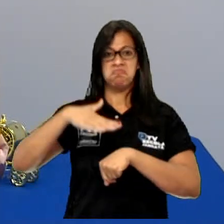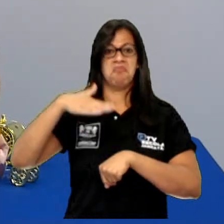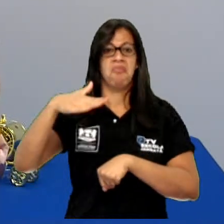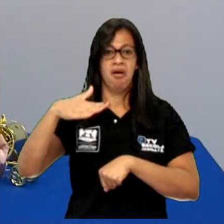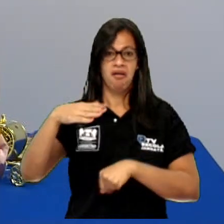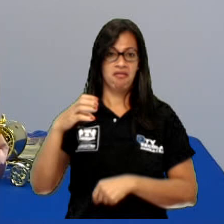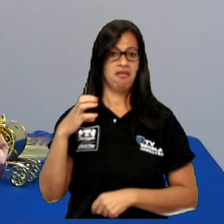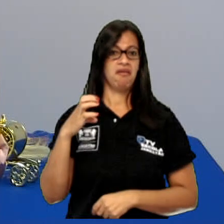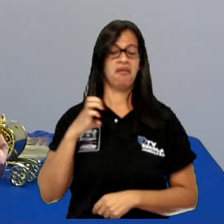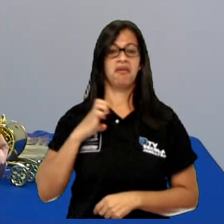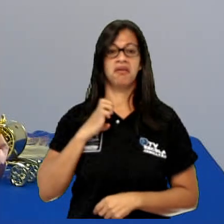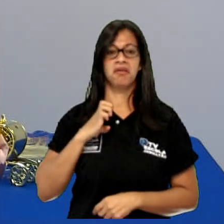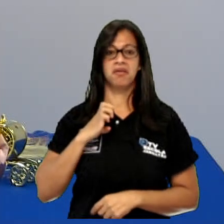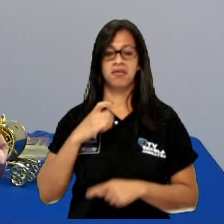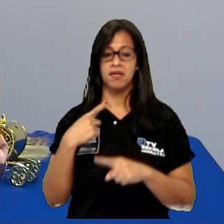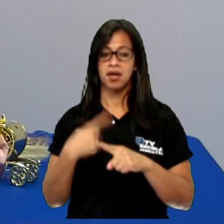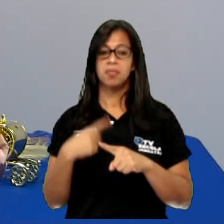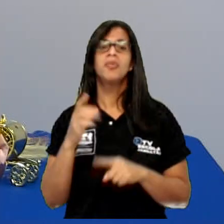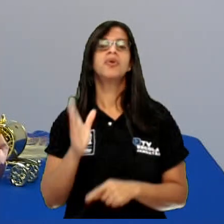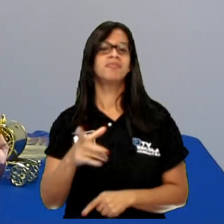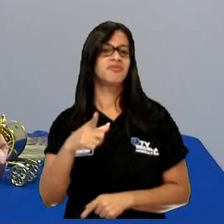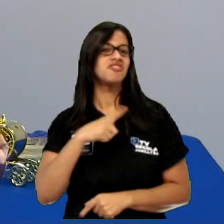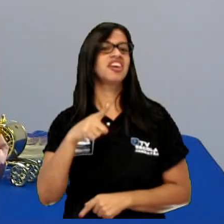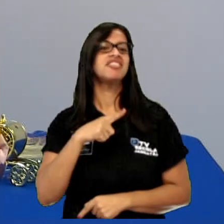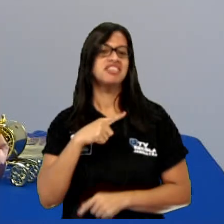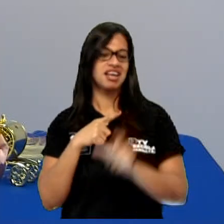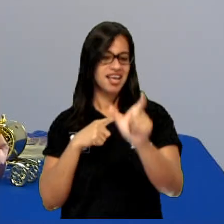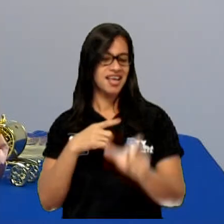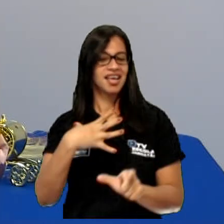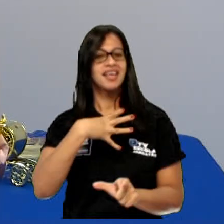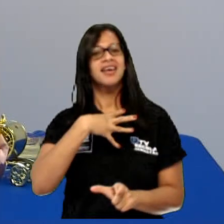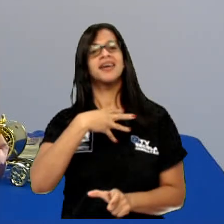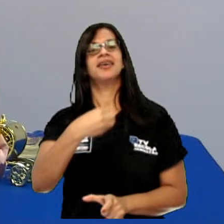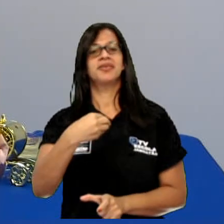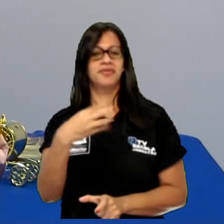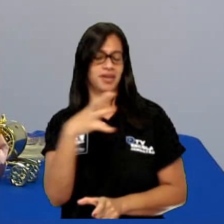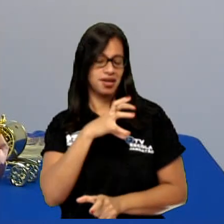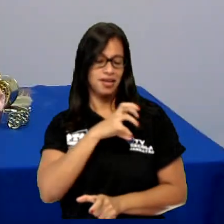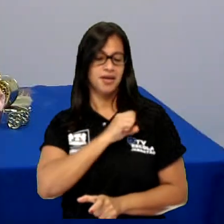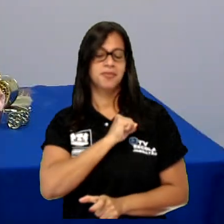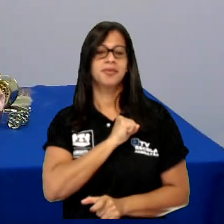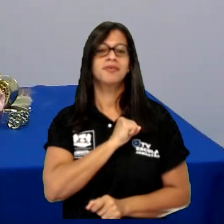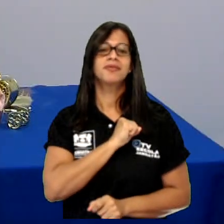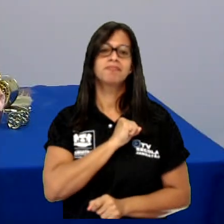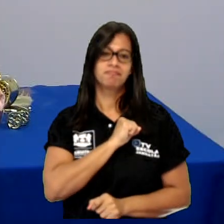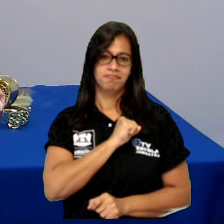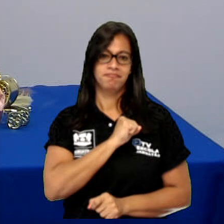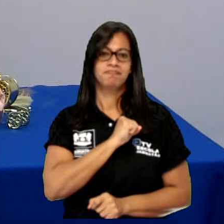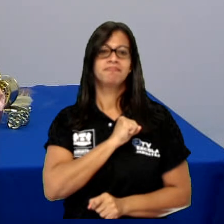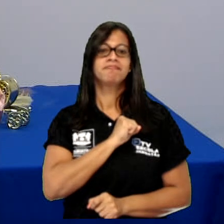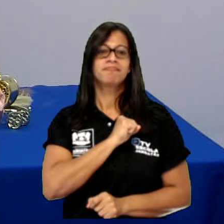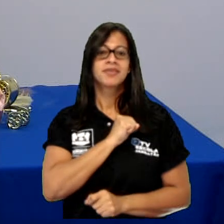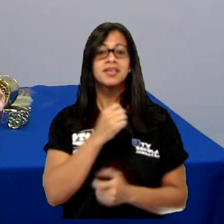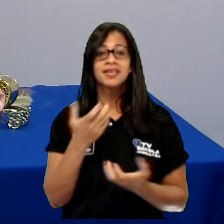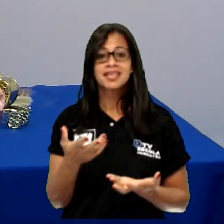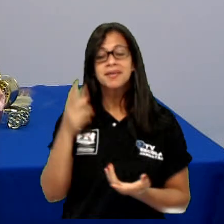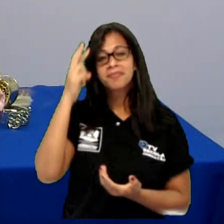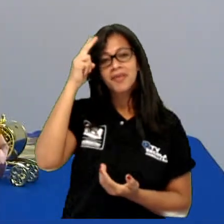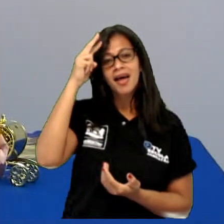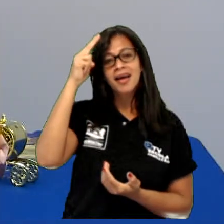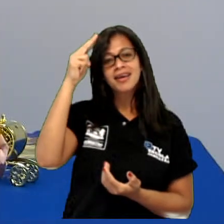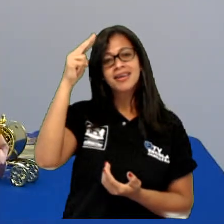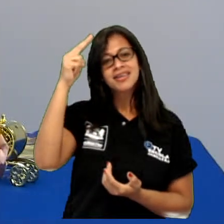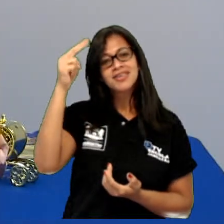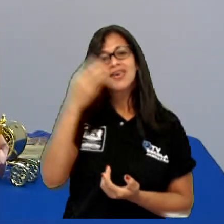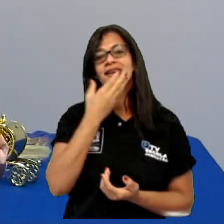riqueza era a sua filha e o amor que ele tinha por ela. E assim, a história do Rei Midas e o Toque